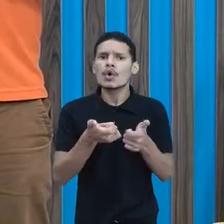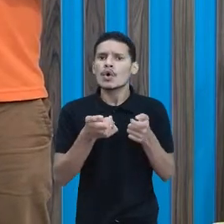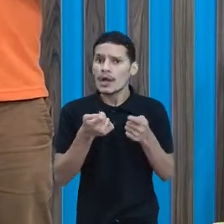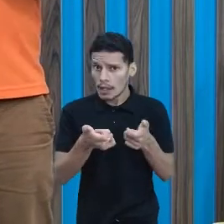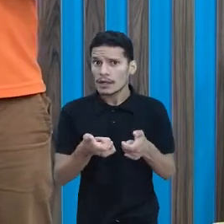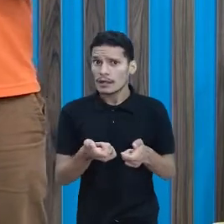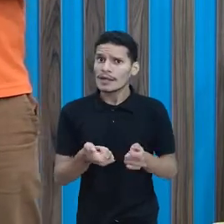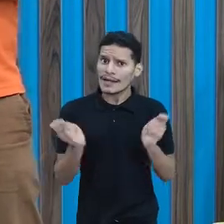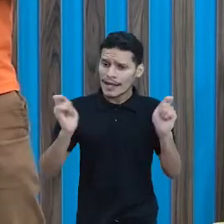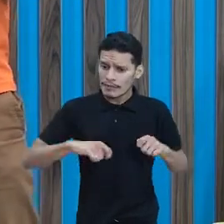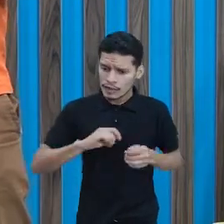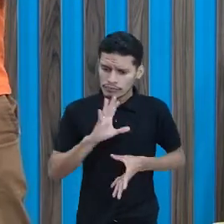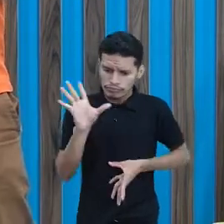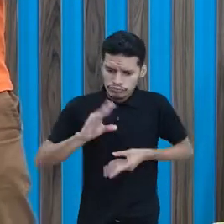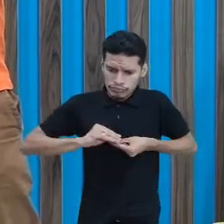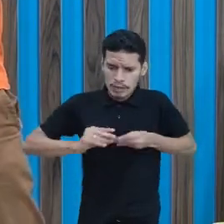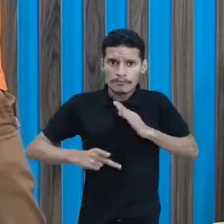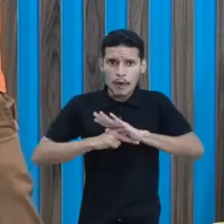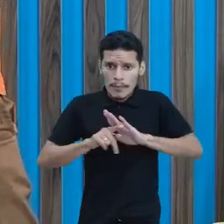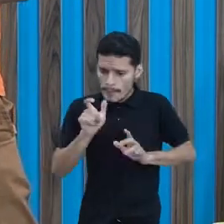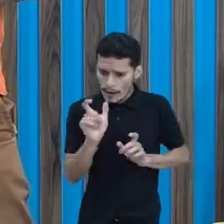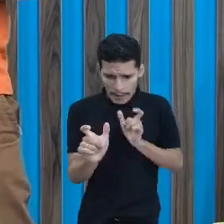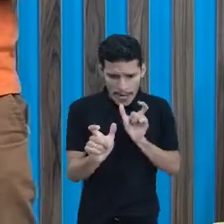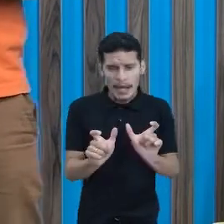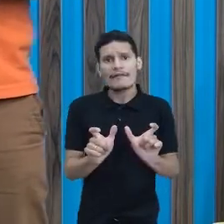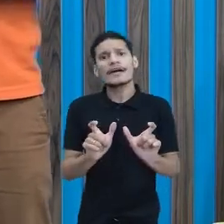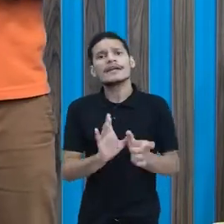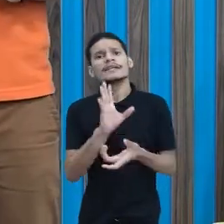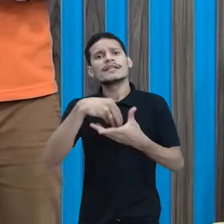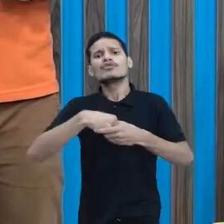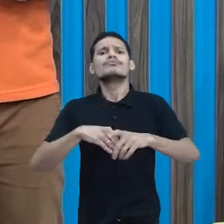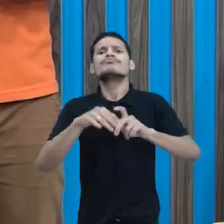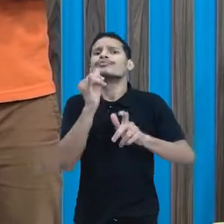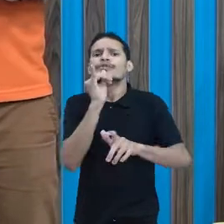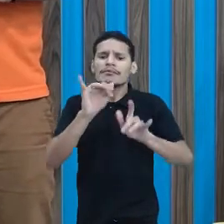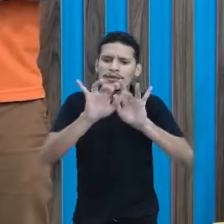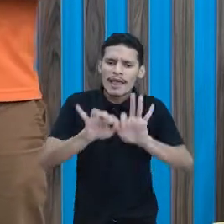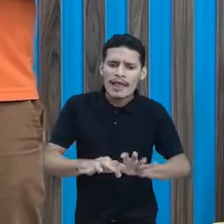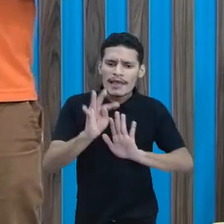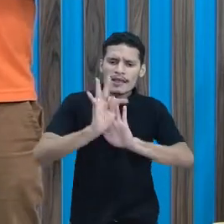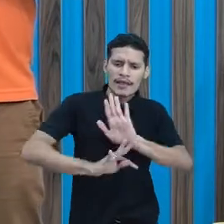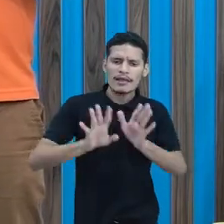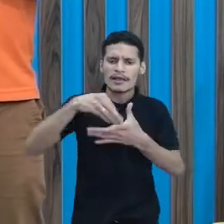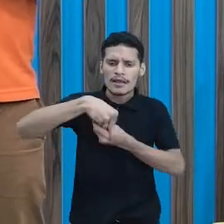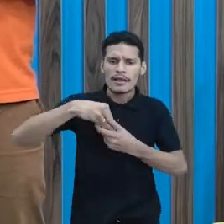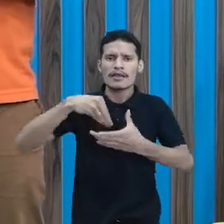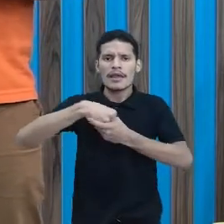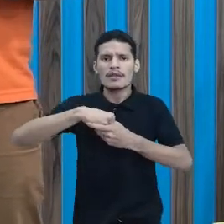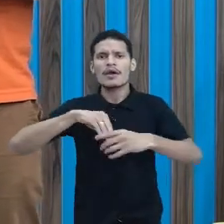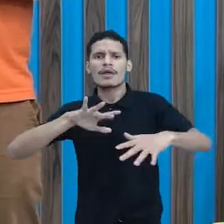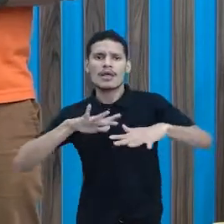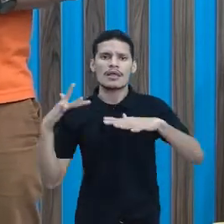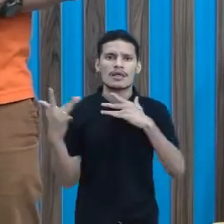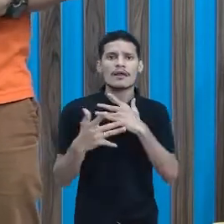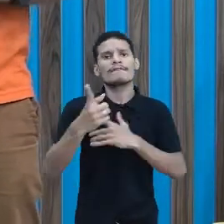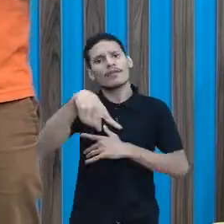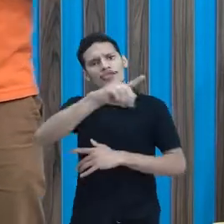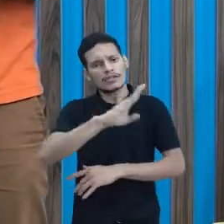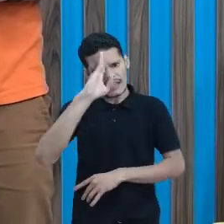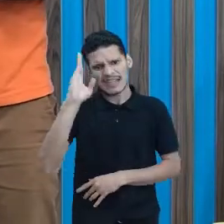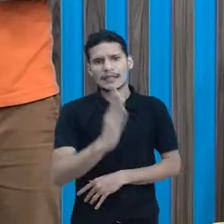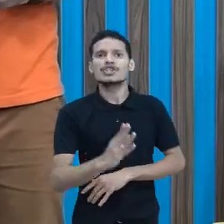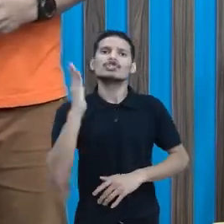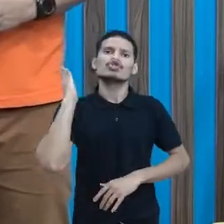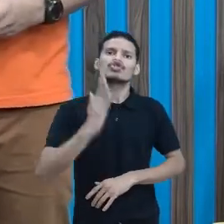para poder caber naquele número de caracteres, né, para aquela rede social, para você se expressar e ir direto ao ponto, você